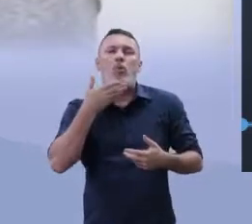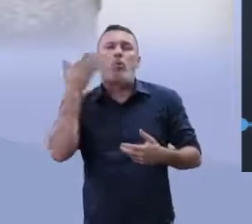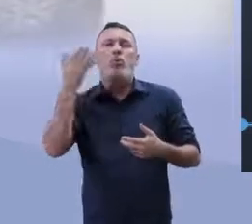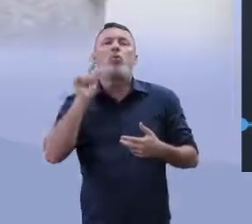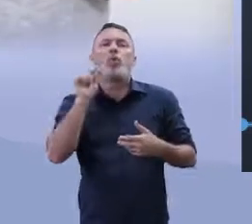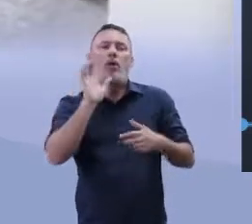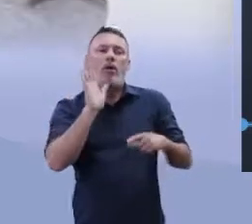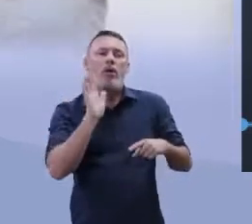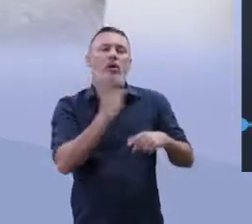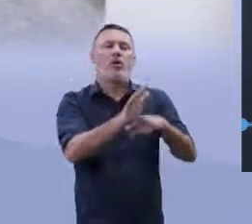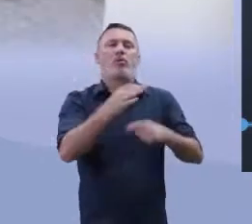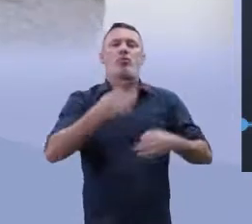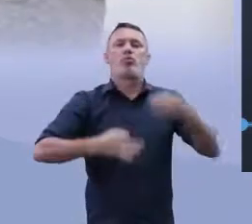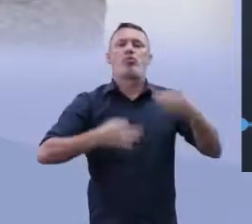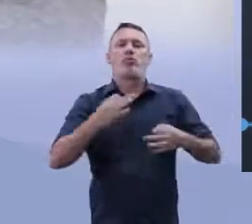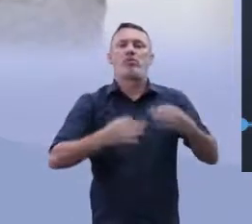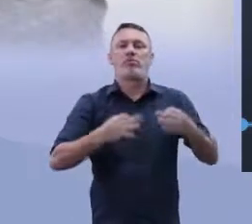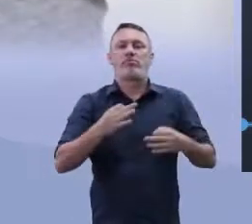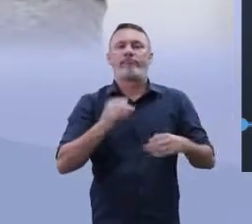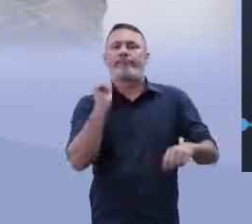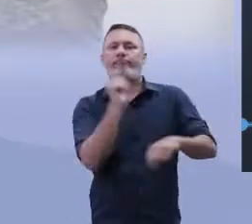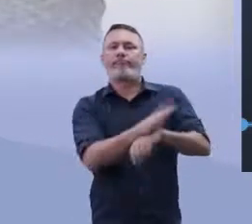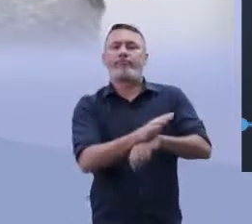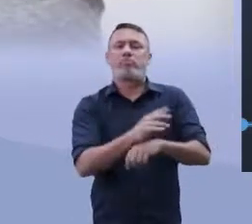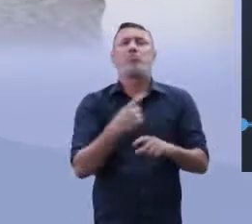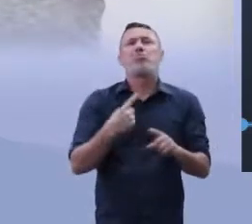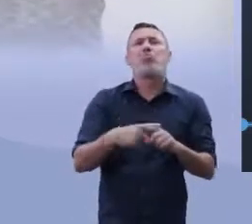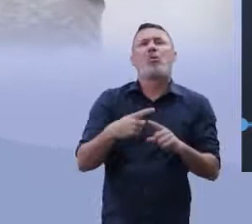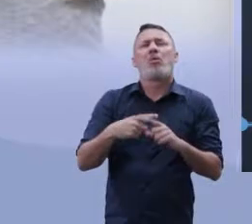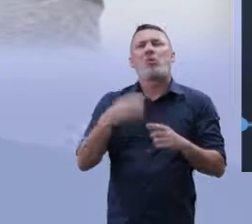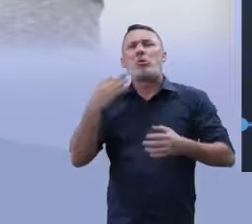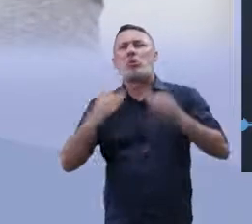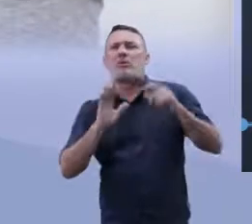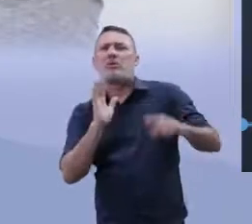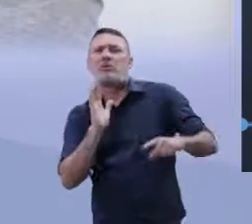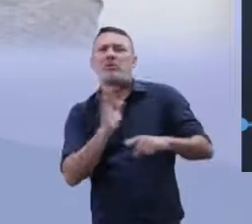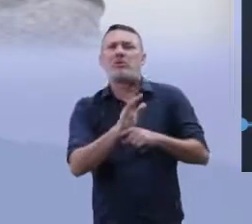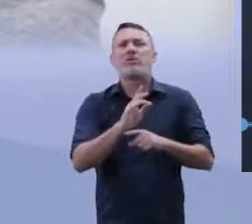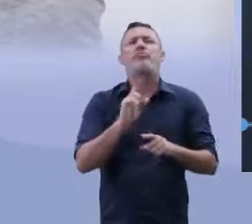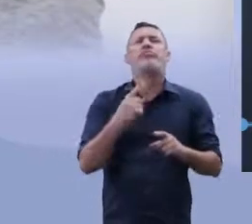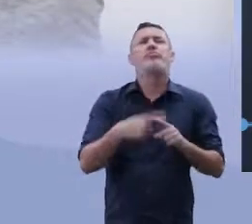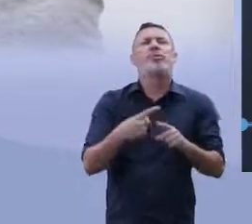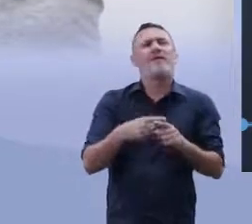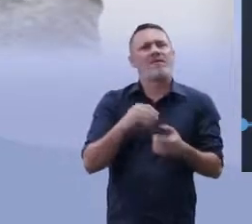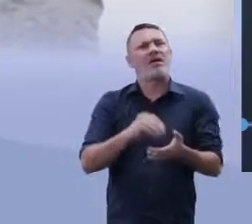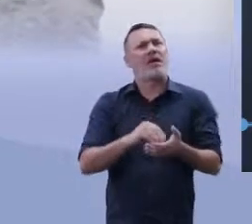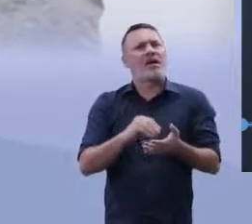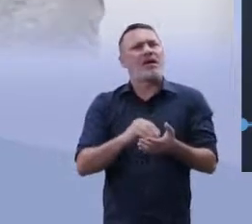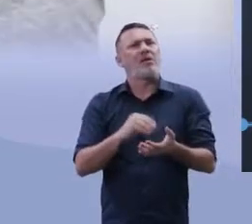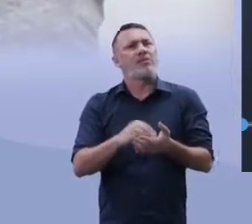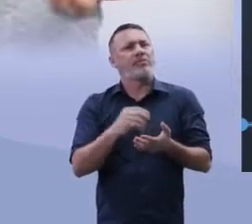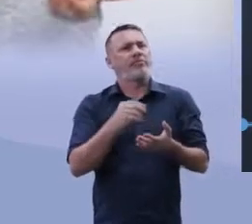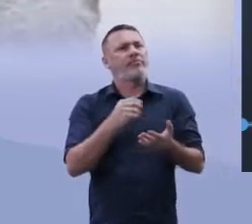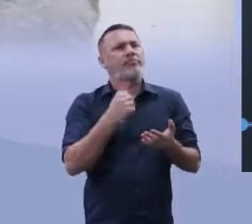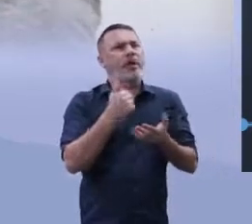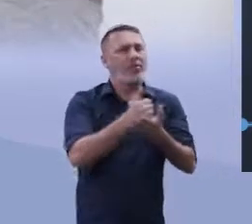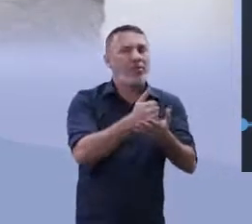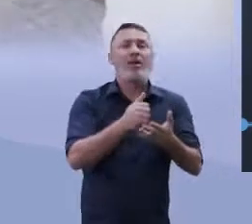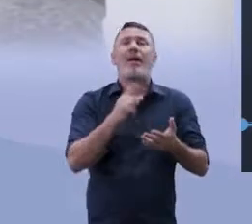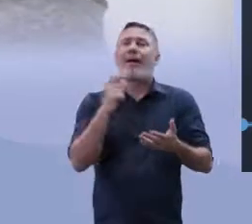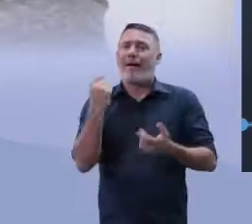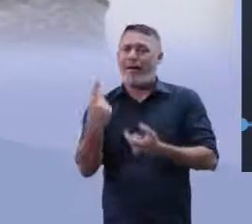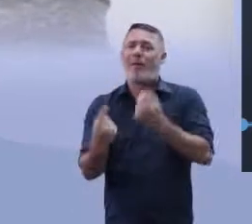E por que ocorre essa falta de assistência jurídica? É isso que nós vamos conversar um pouquinho. Falta, ausência ou se tem